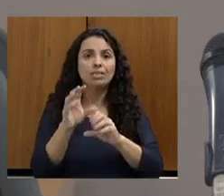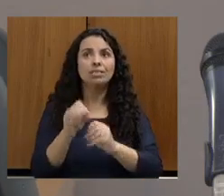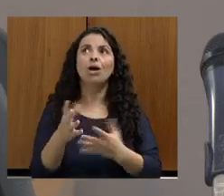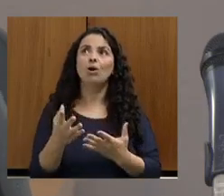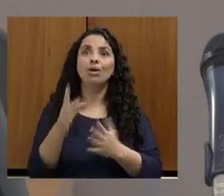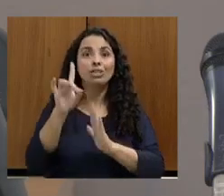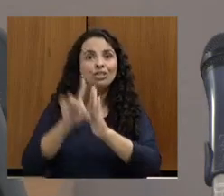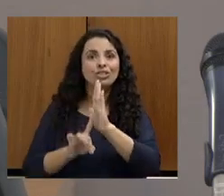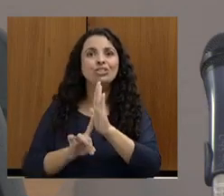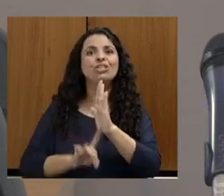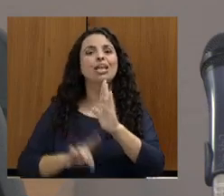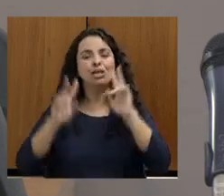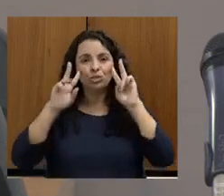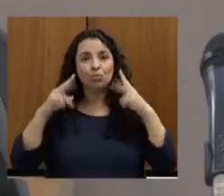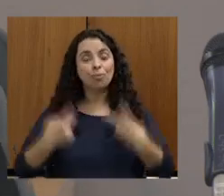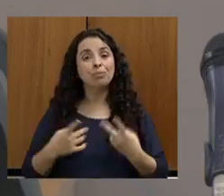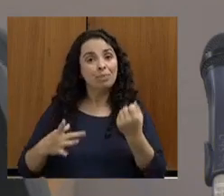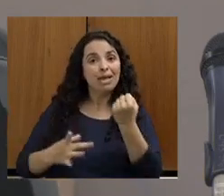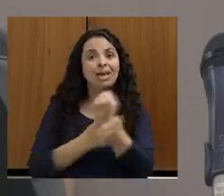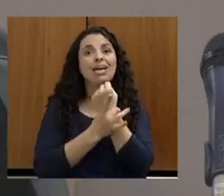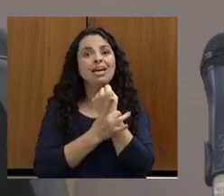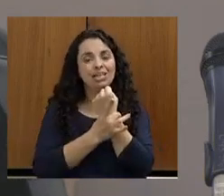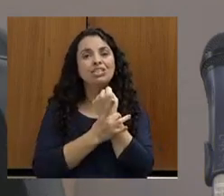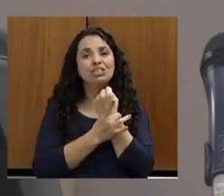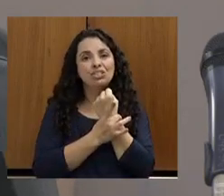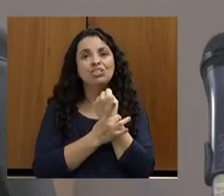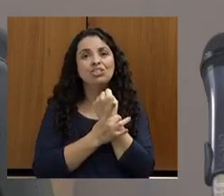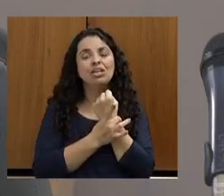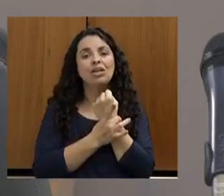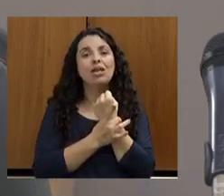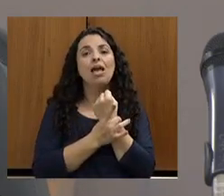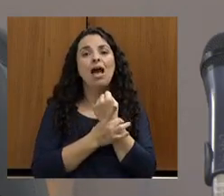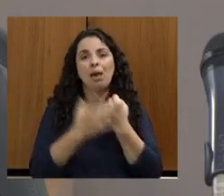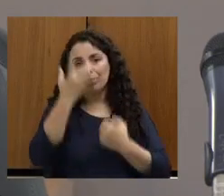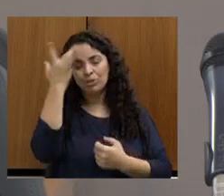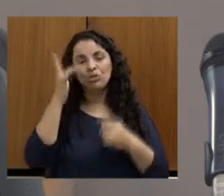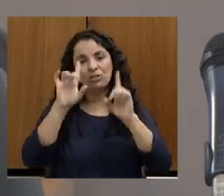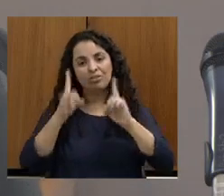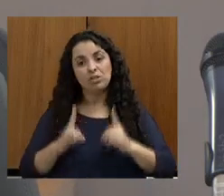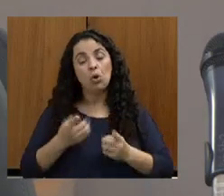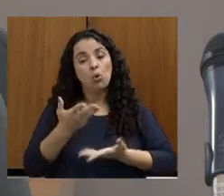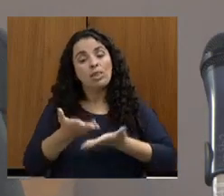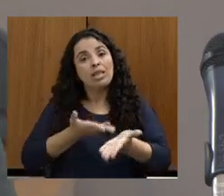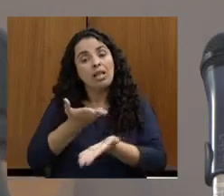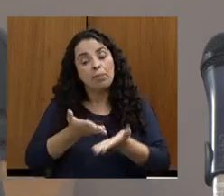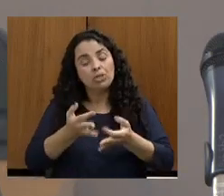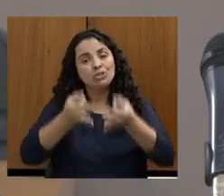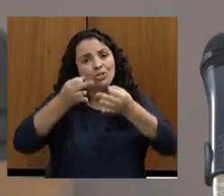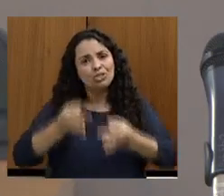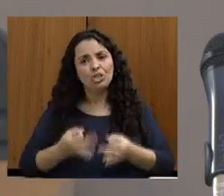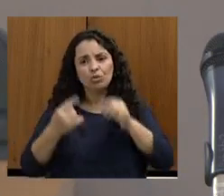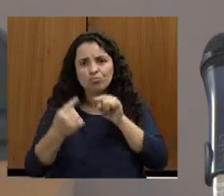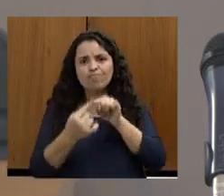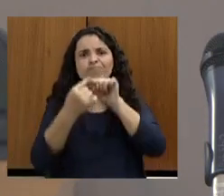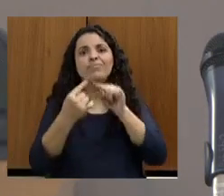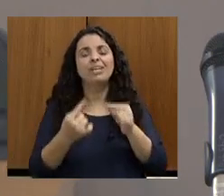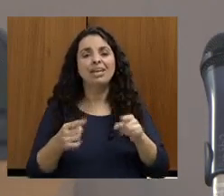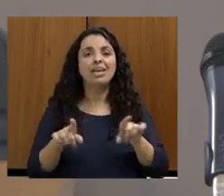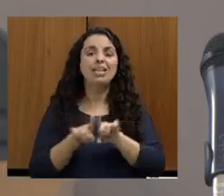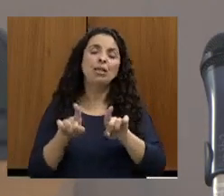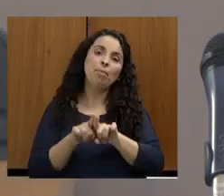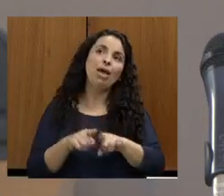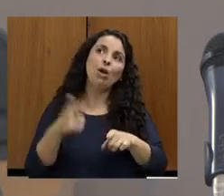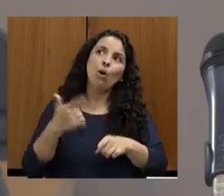garantir os direitos das pessoas com deficiência, tratativas adequadas à dignidade da pessoa com deficiência e até mesmo tratativas em